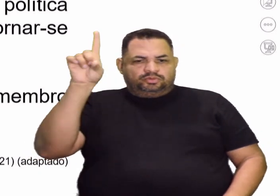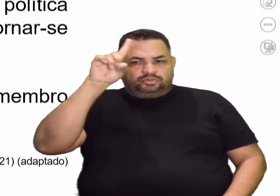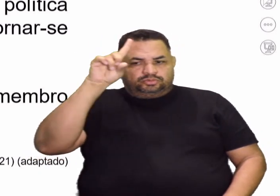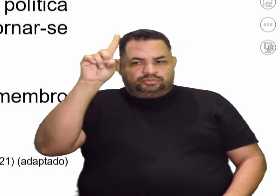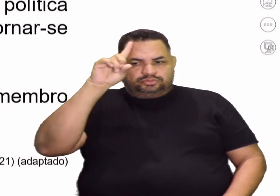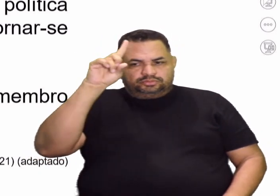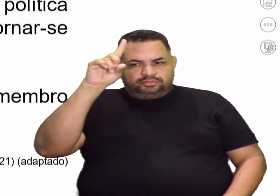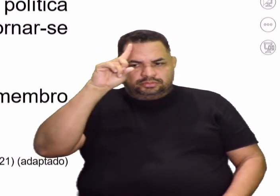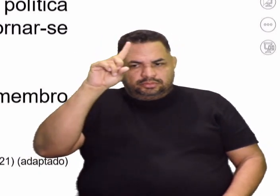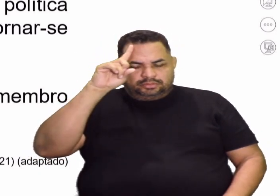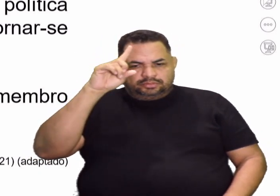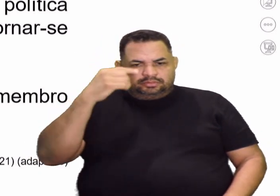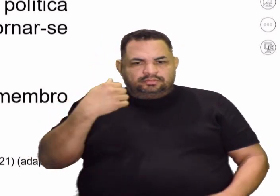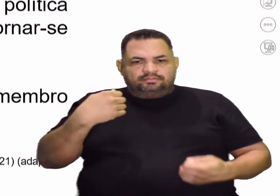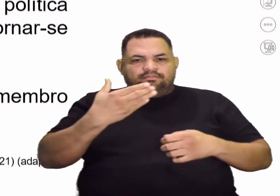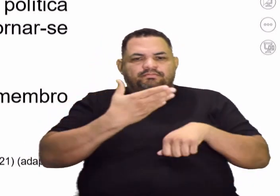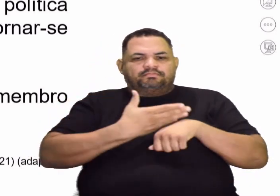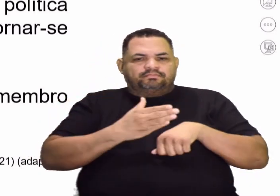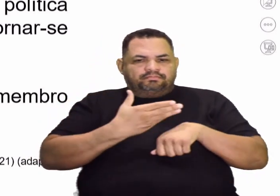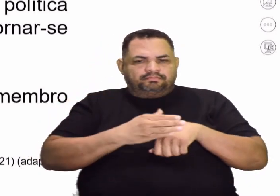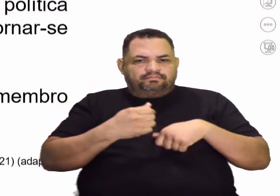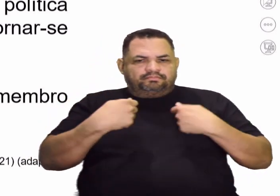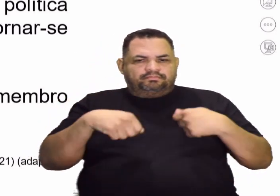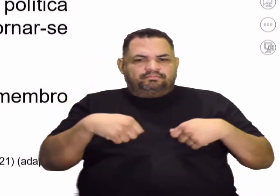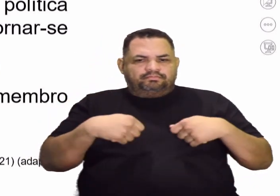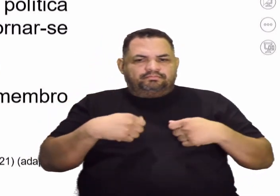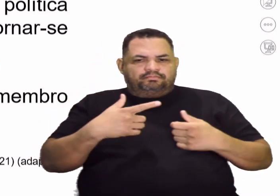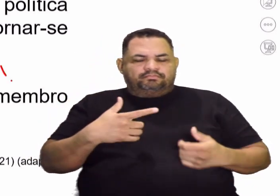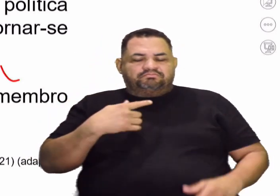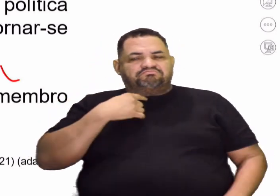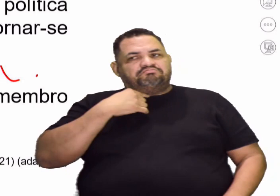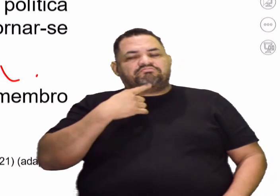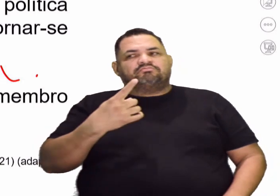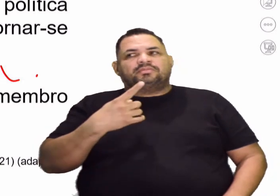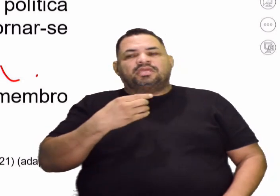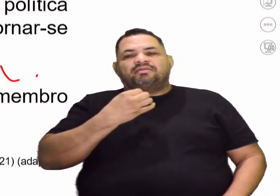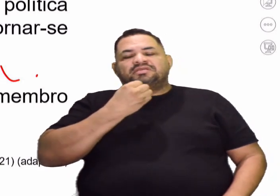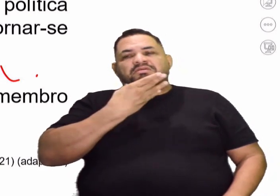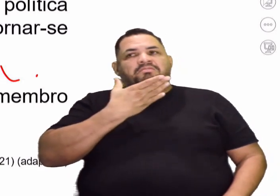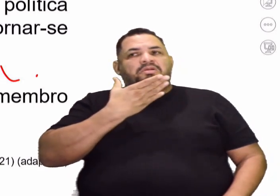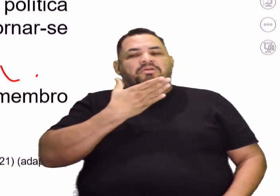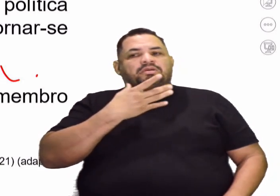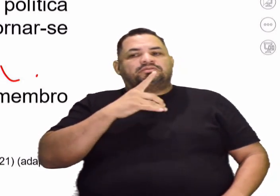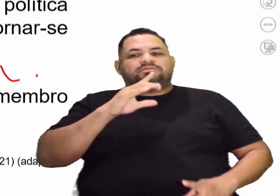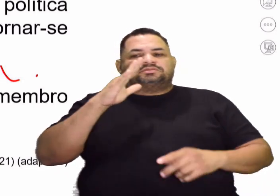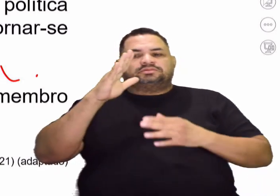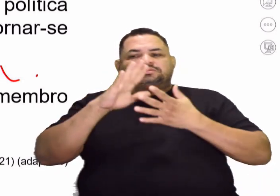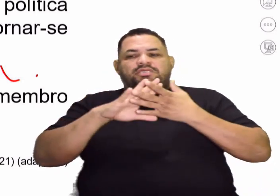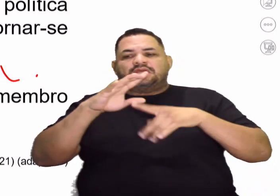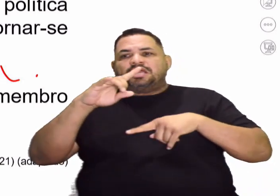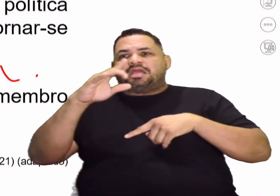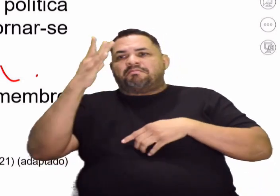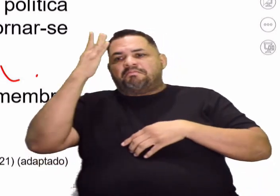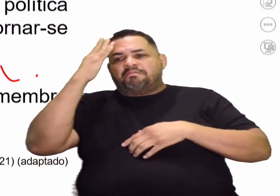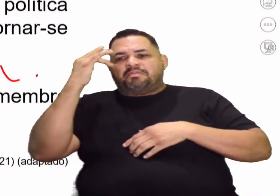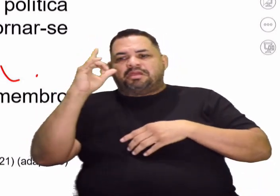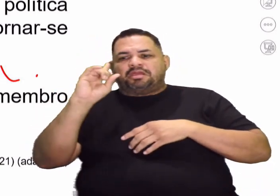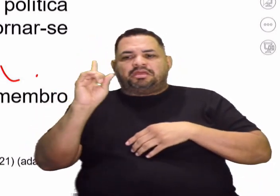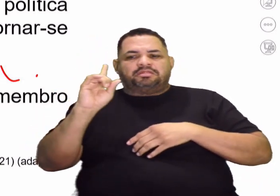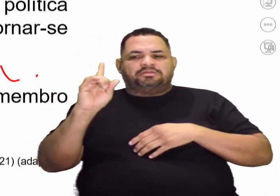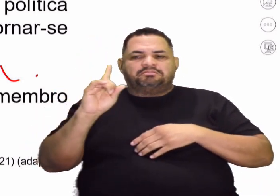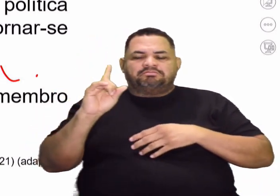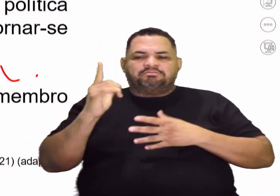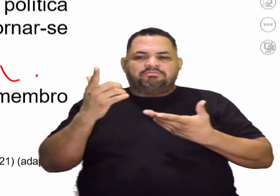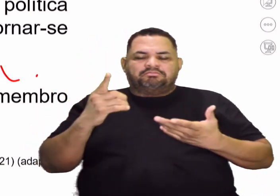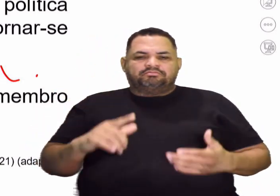tá? Todos os dias temos que praticar. Não tem como eu fazer o bem hoje, amanhã não fazer mais, porque a fórmula mágica